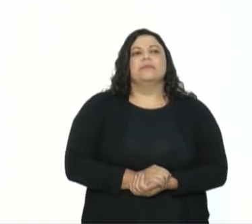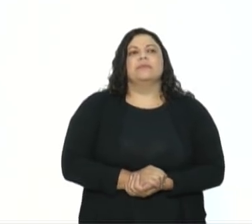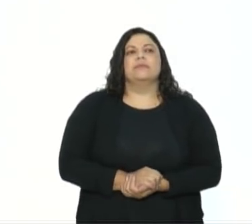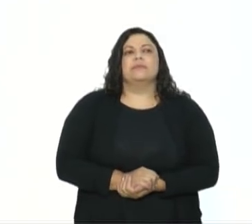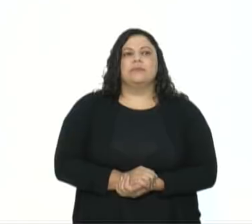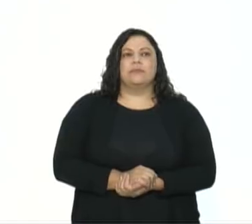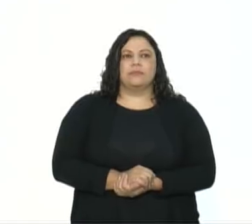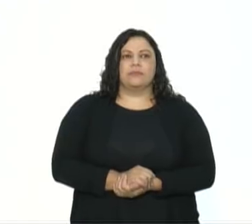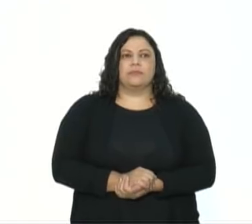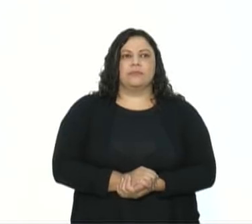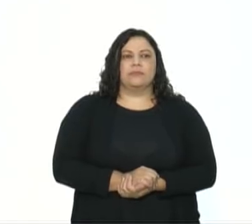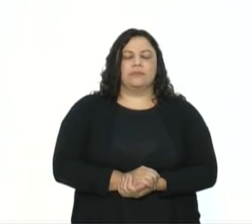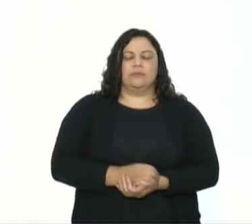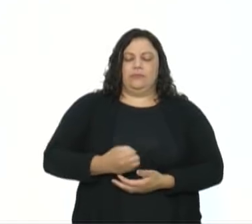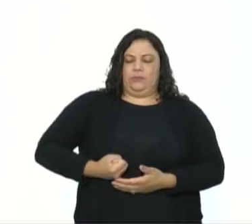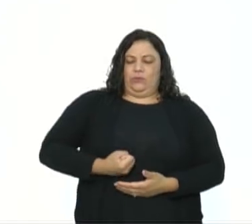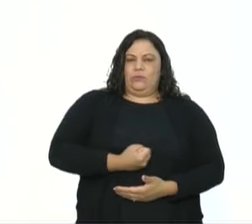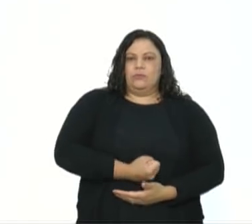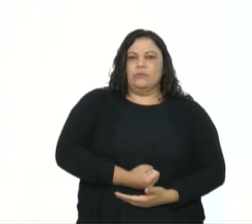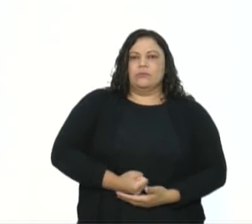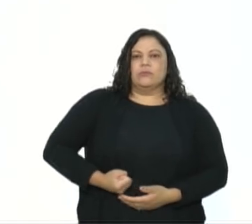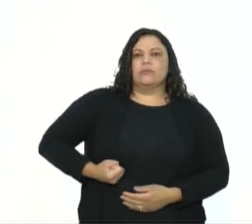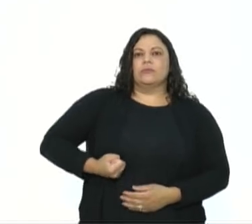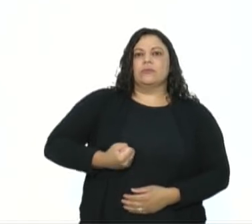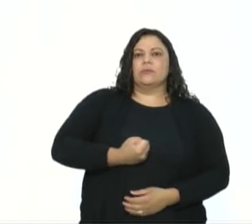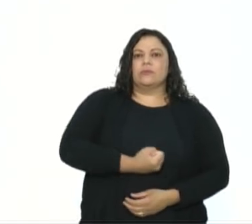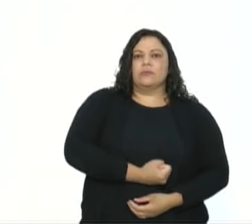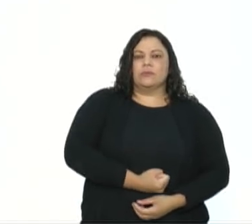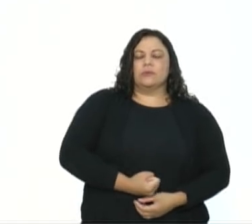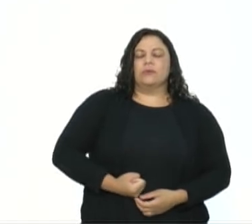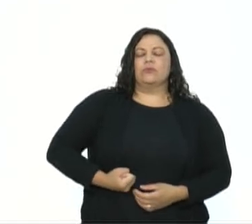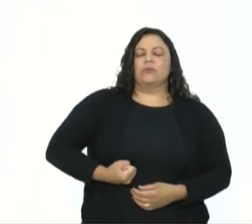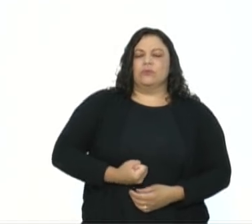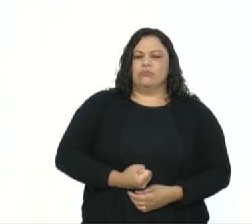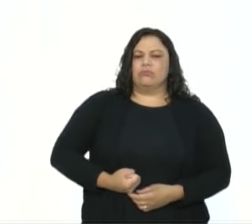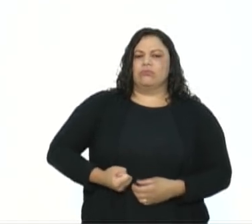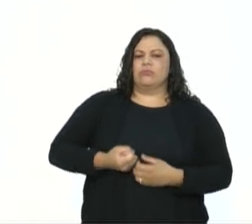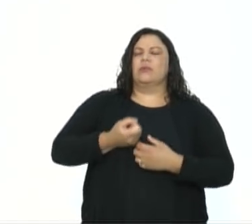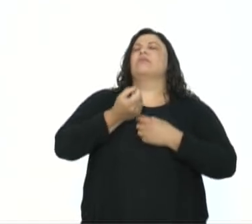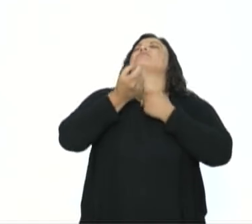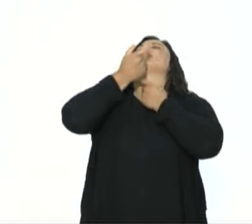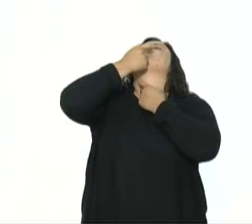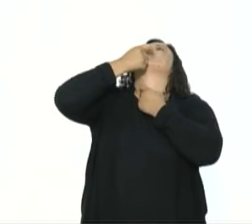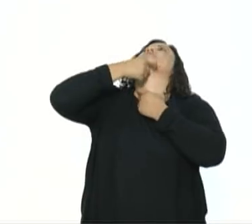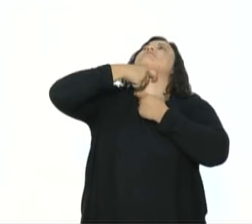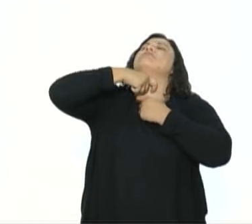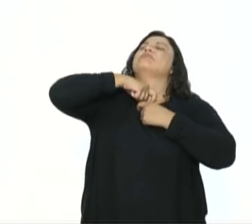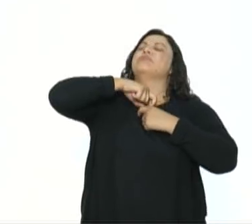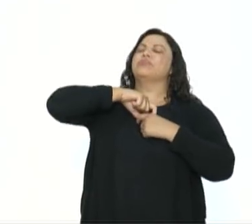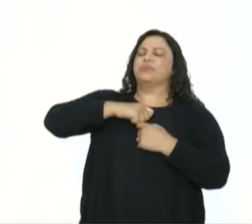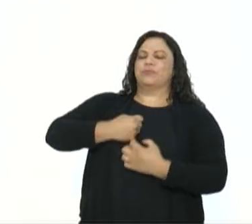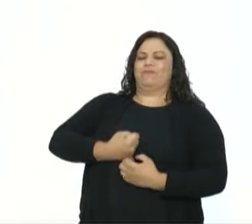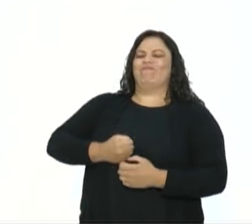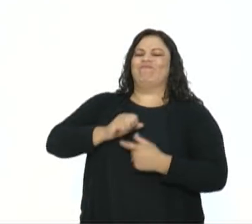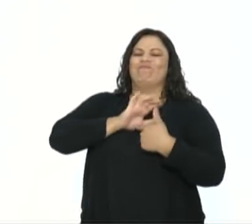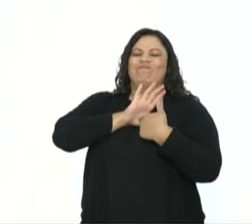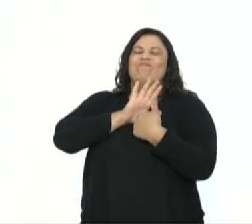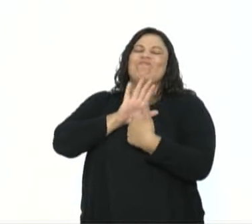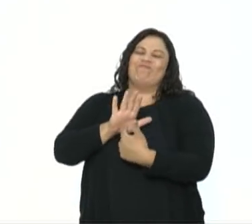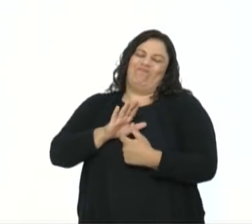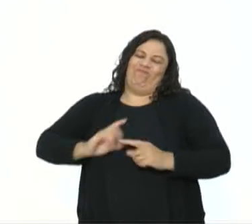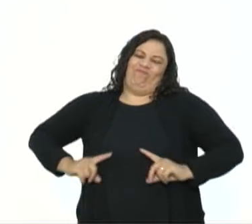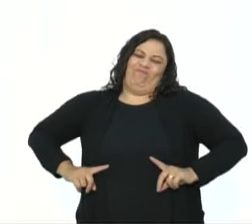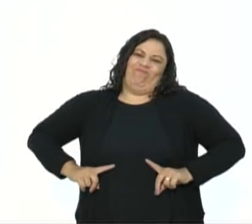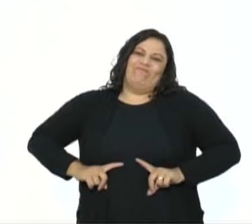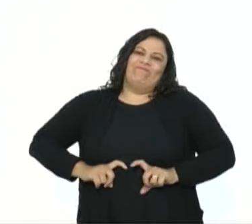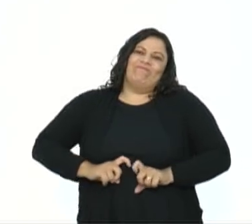uma endoscopia, né? Uma imagem interna do sistema digestivo, mostrando um verme lá no intestino da pessoa. Então a pessoa